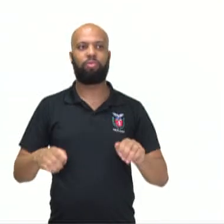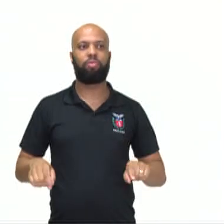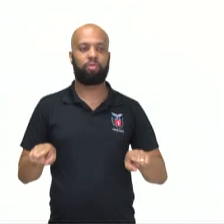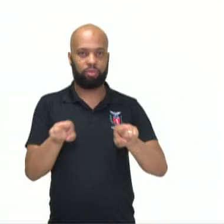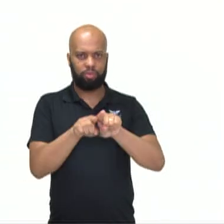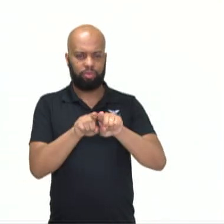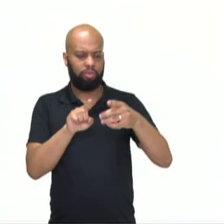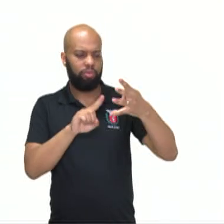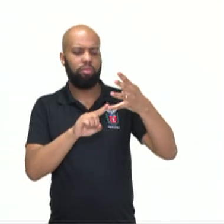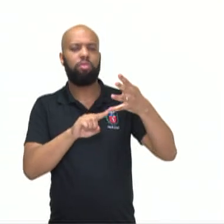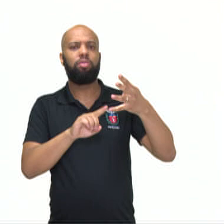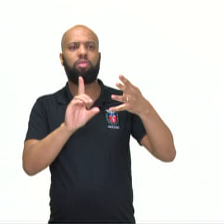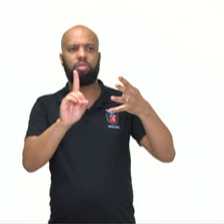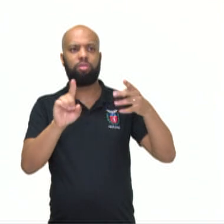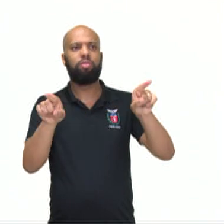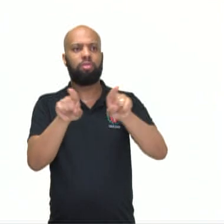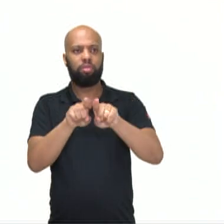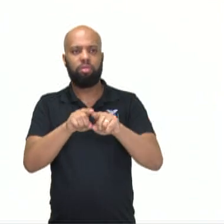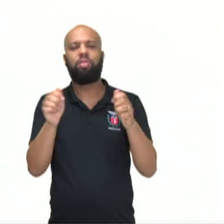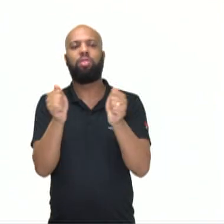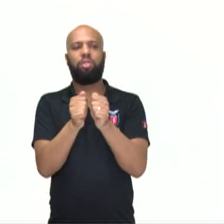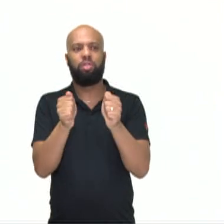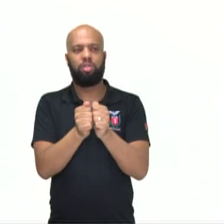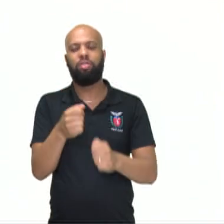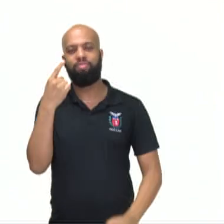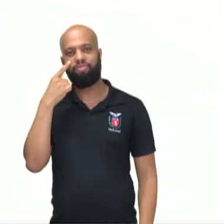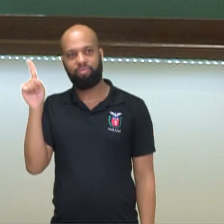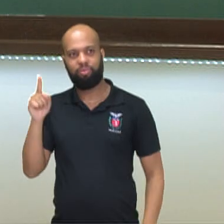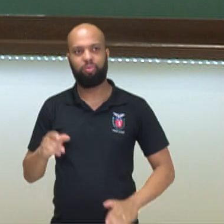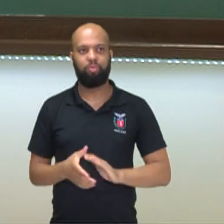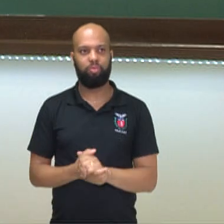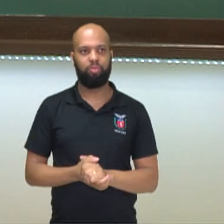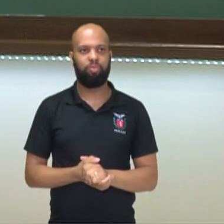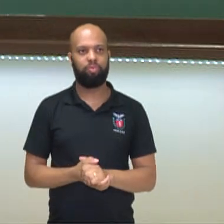antidemocrático? Tudo juntinho. Tá lá, viram?